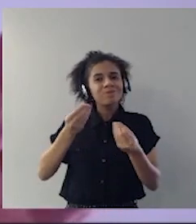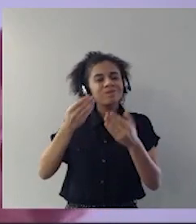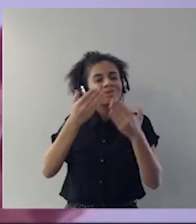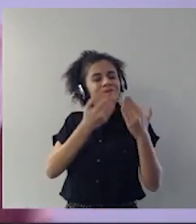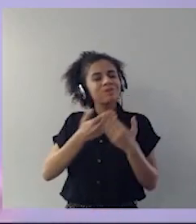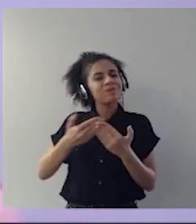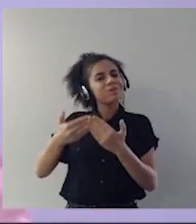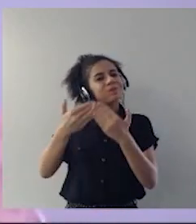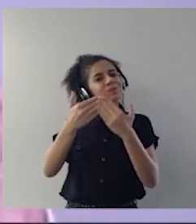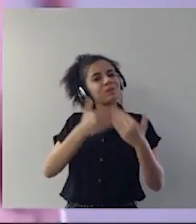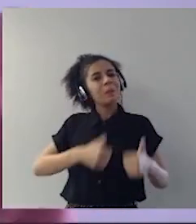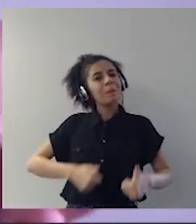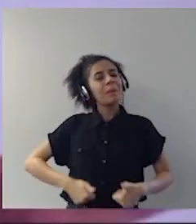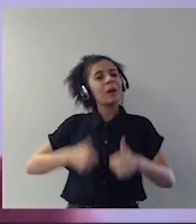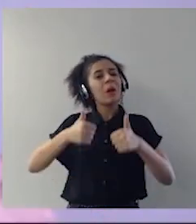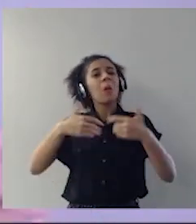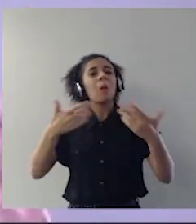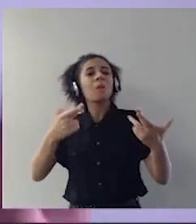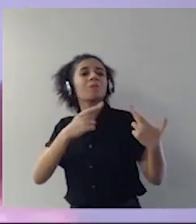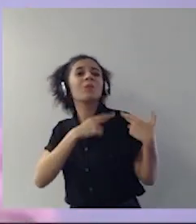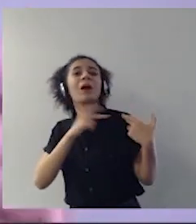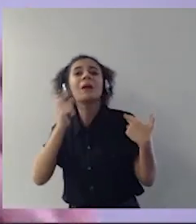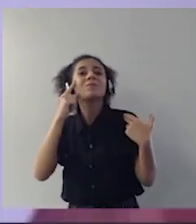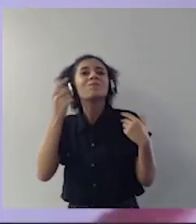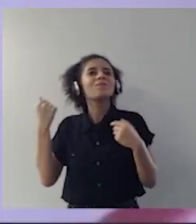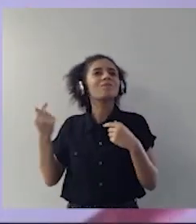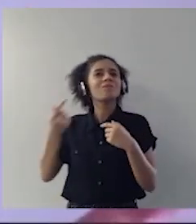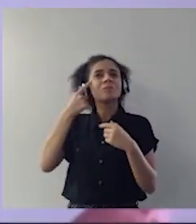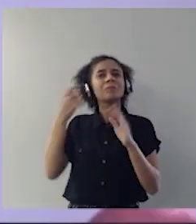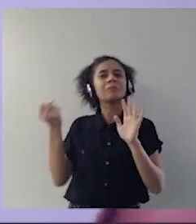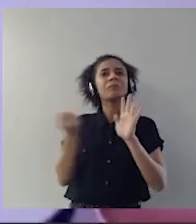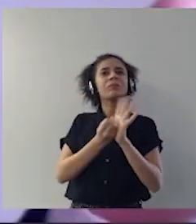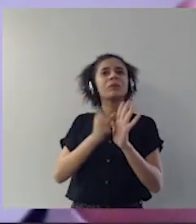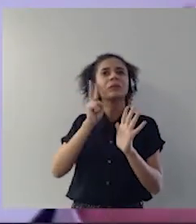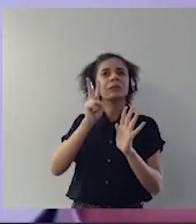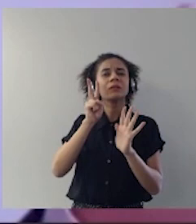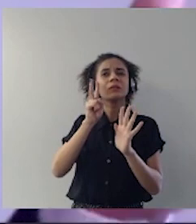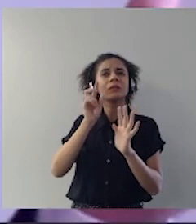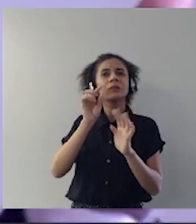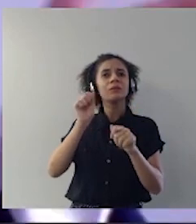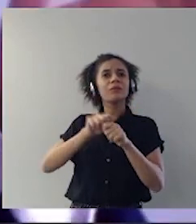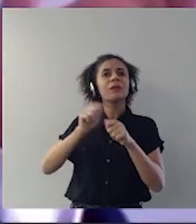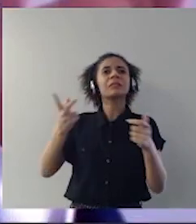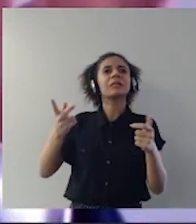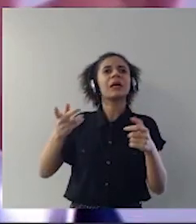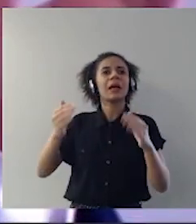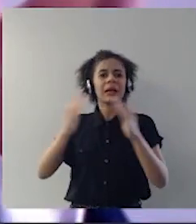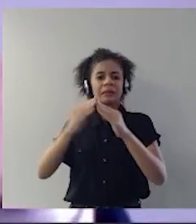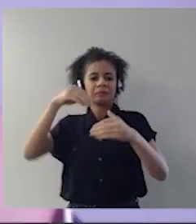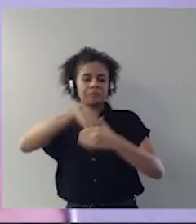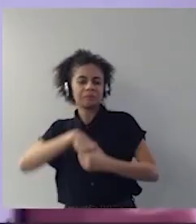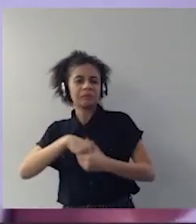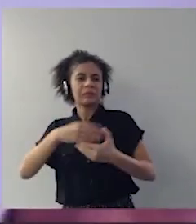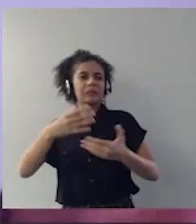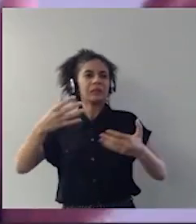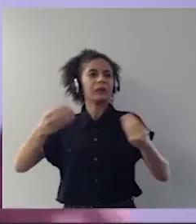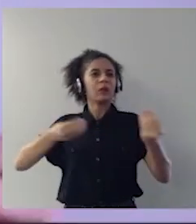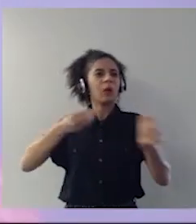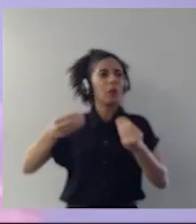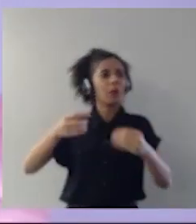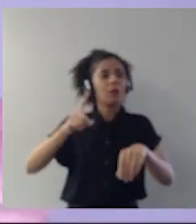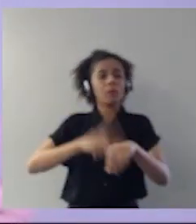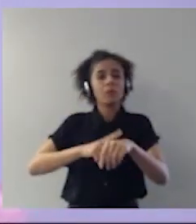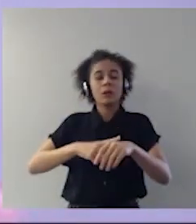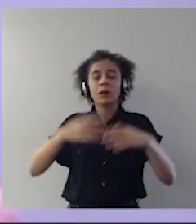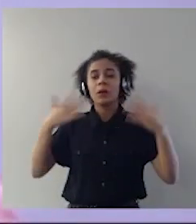examinada. Qual é a competência, qual é o fundamento normativo para ordens de lockdown, de toque de recolher, em situações de